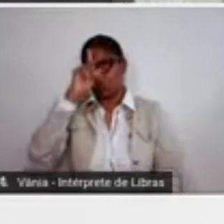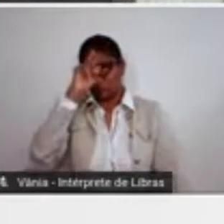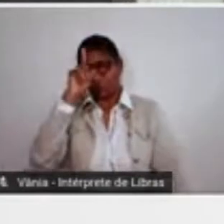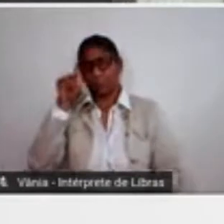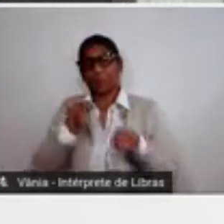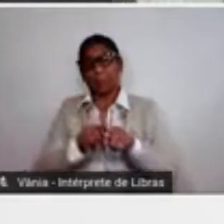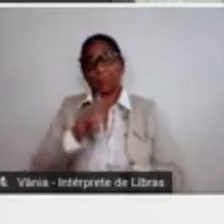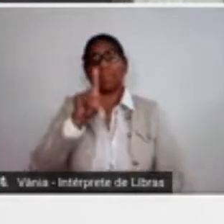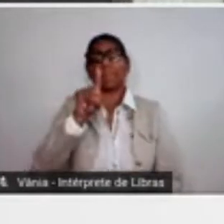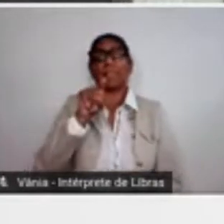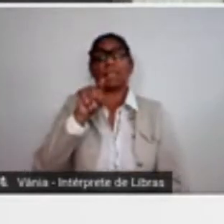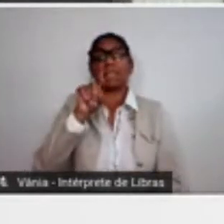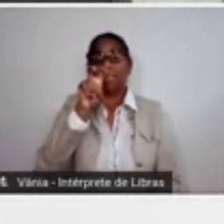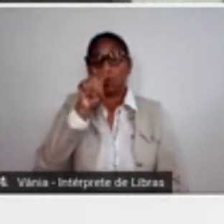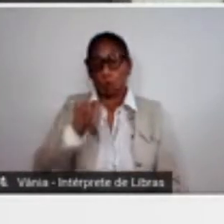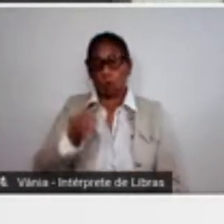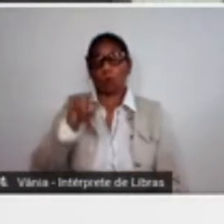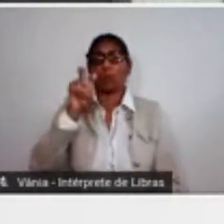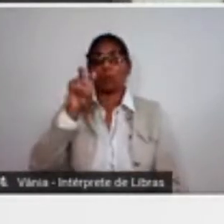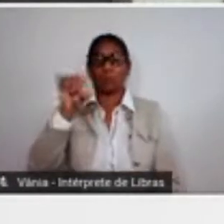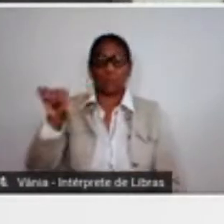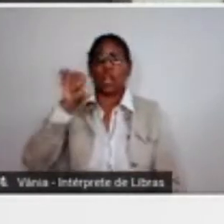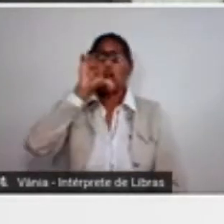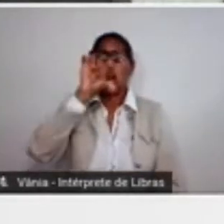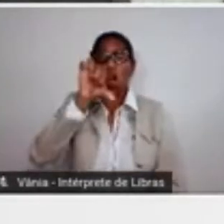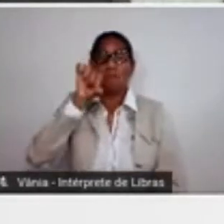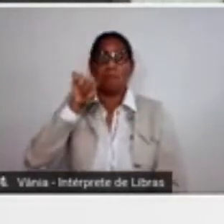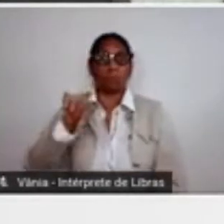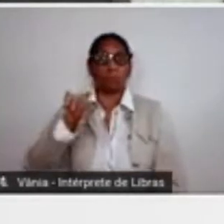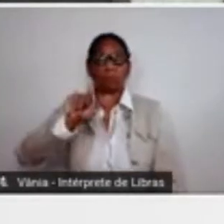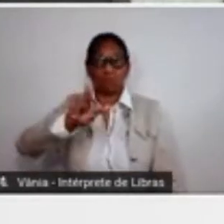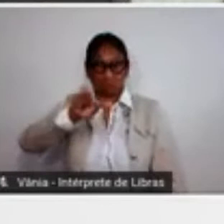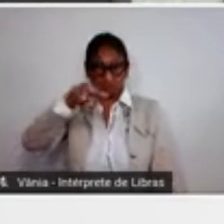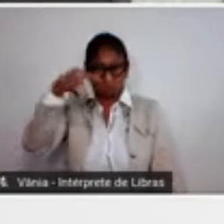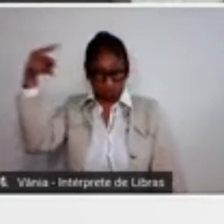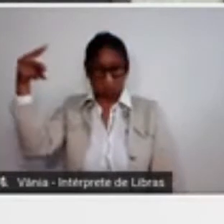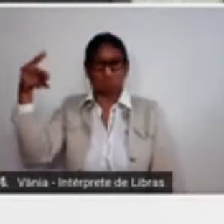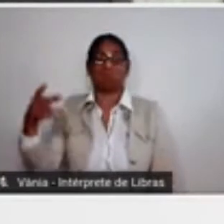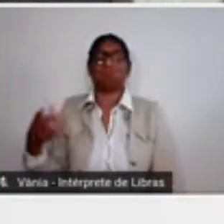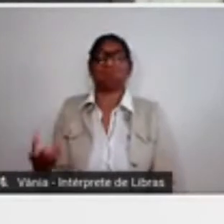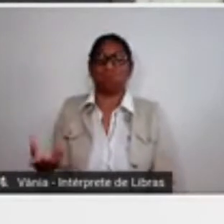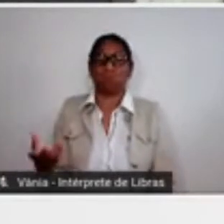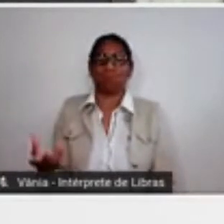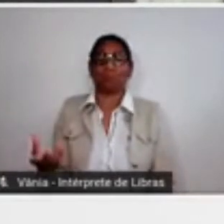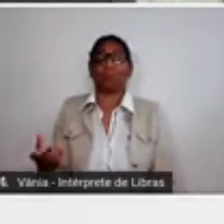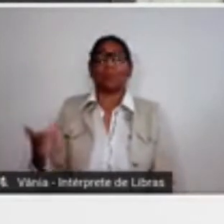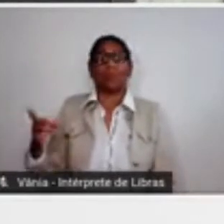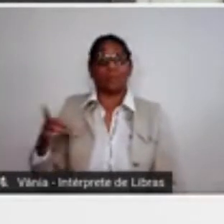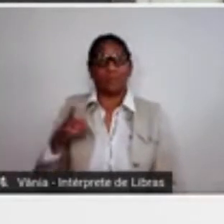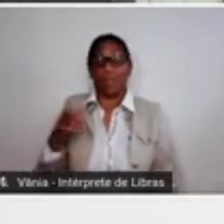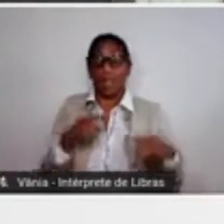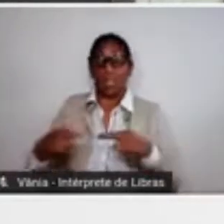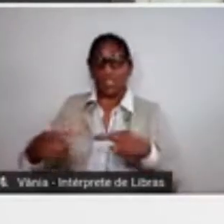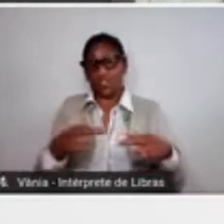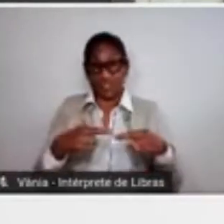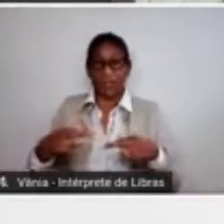de 5,53 para 9,55, que foi um aumento expressivo, né? Além disso, ela está inserida no contexto da região